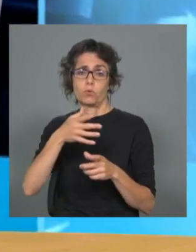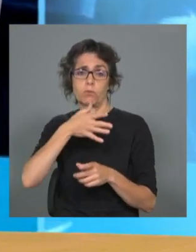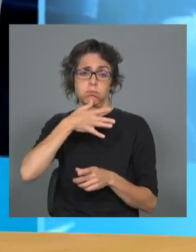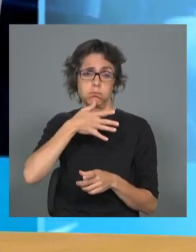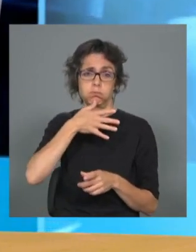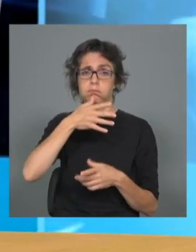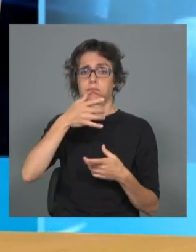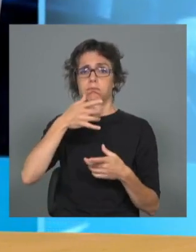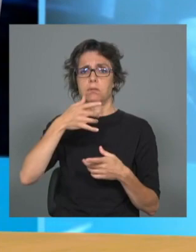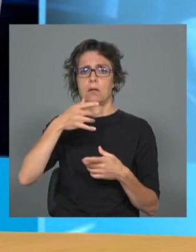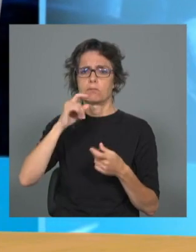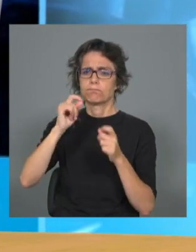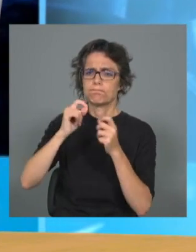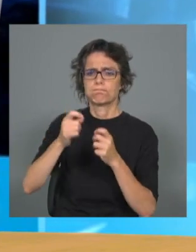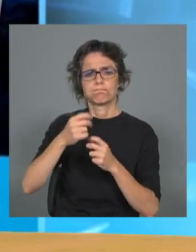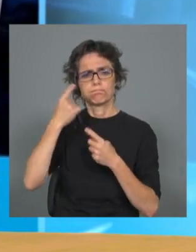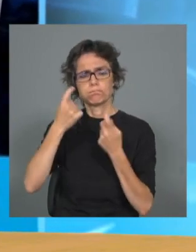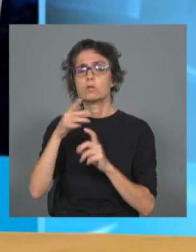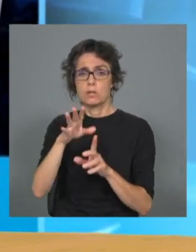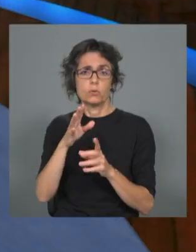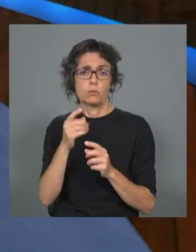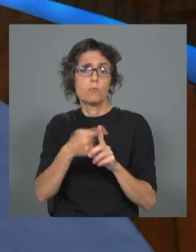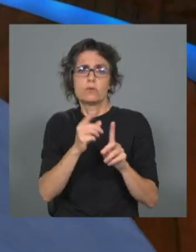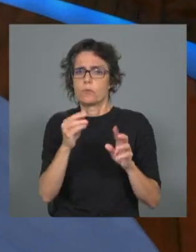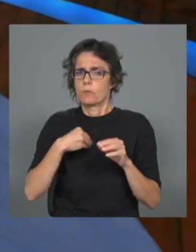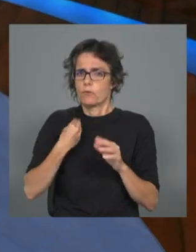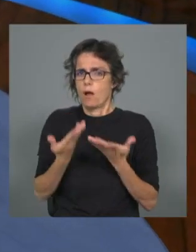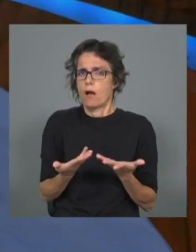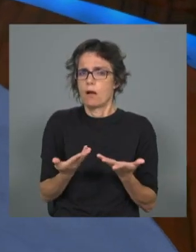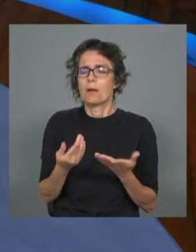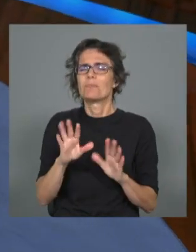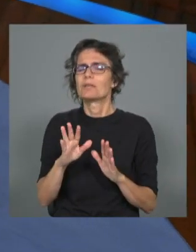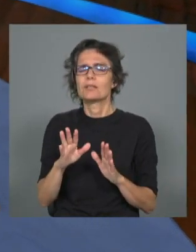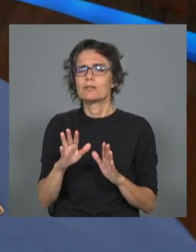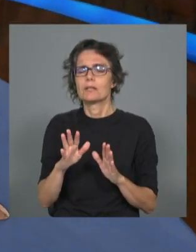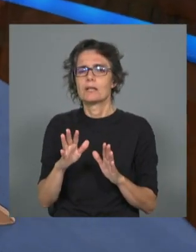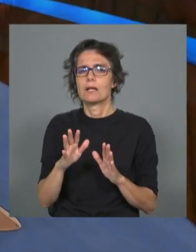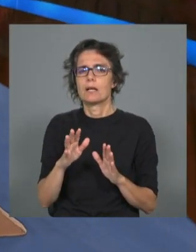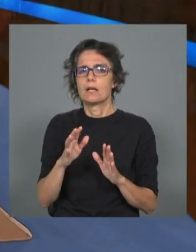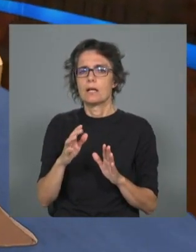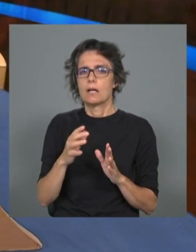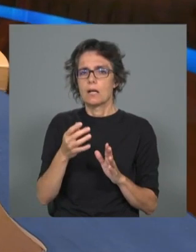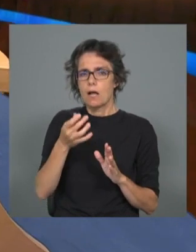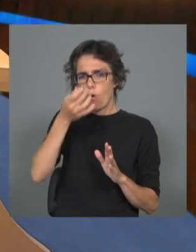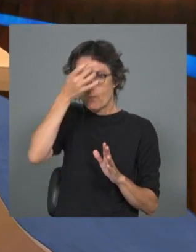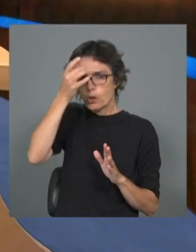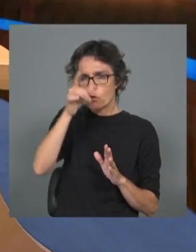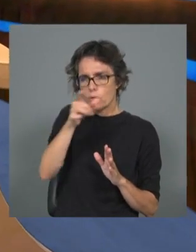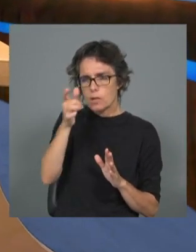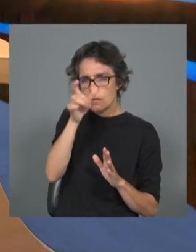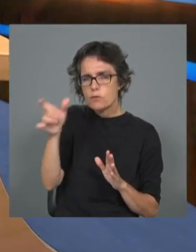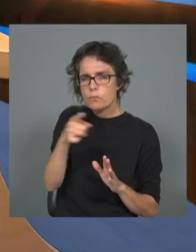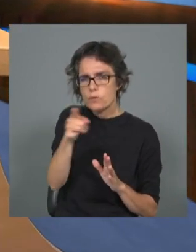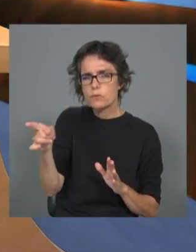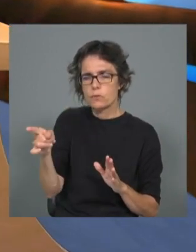é bom porque mostra a preocupação que existe da sociedade, mas o que será destas políticas se elas não envolverem